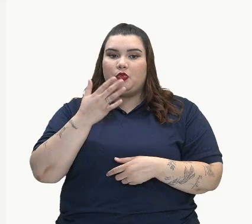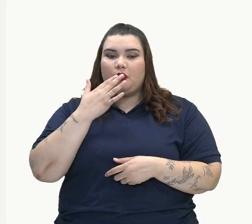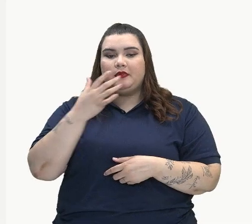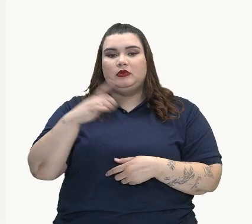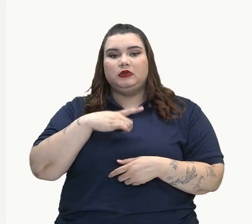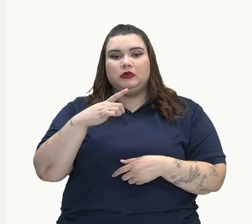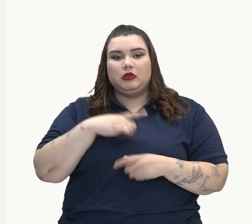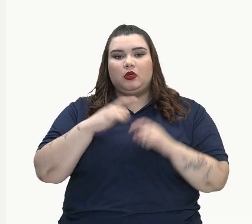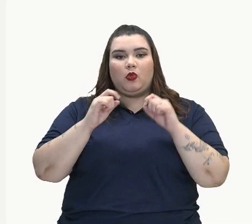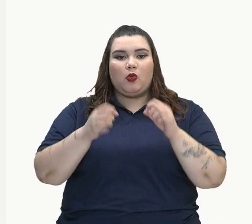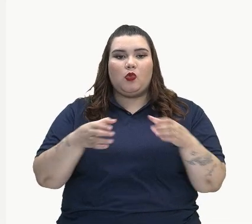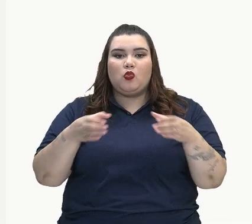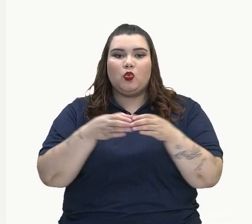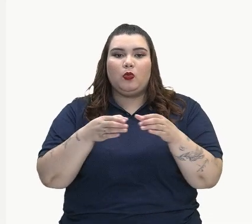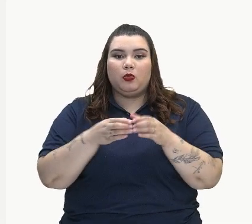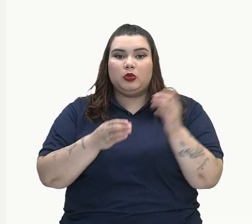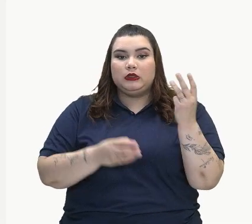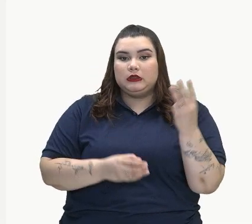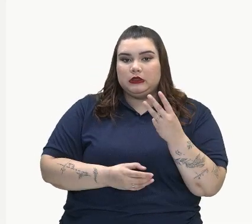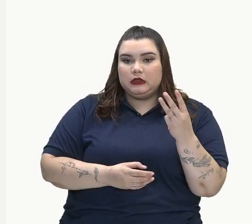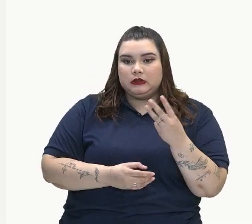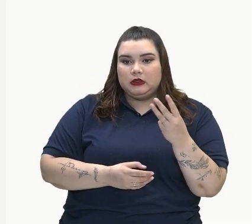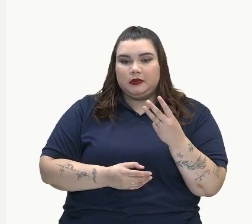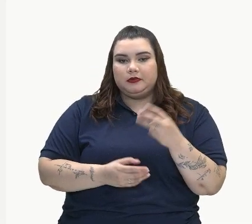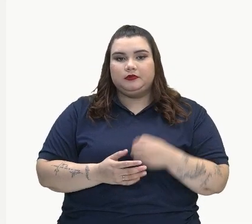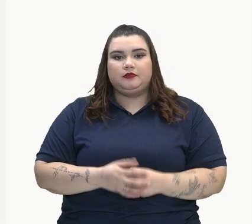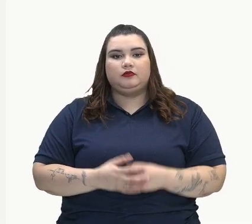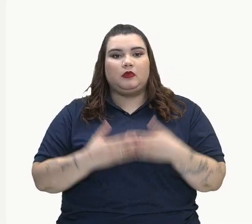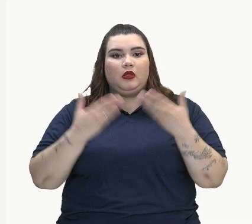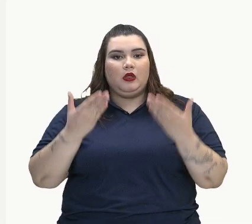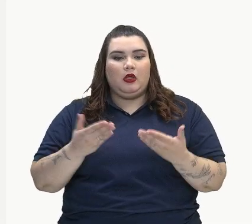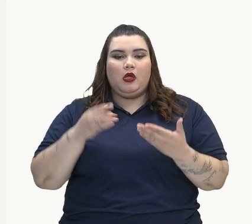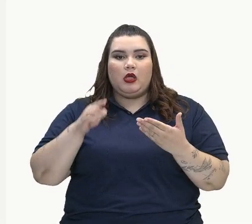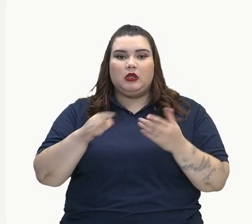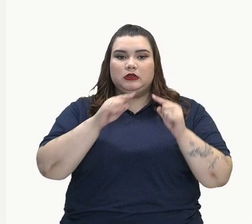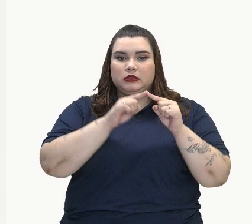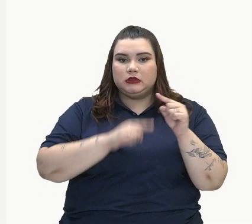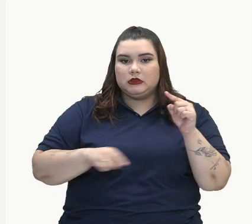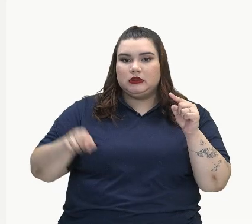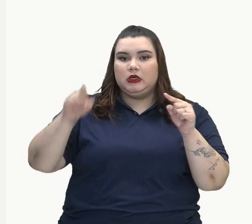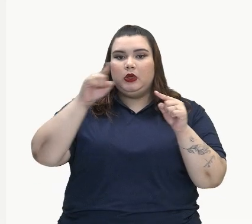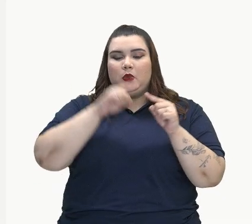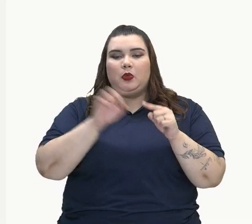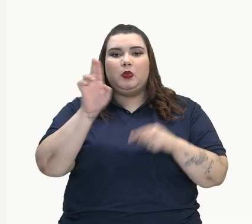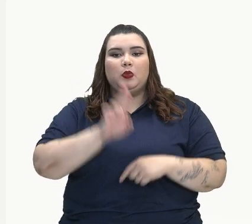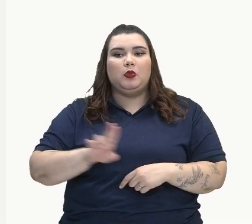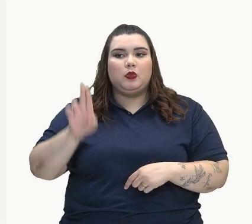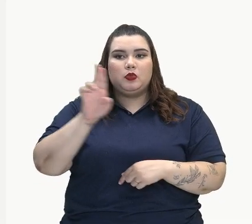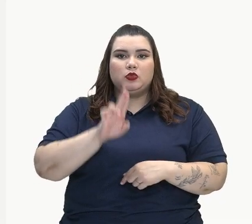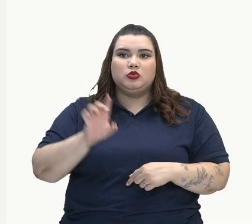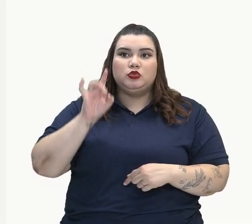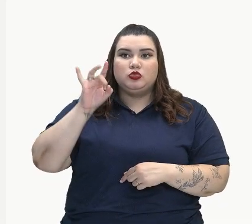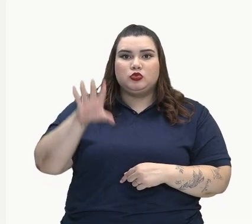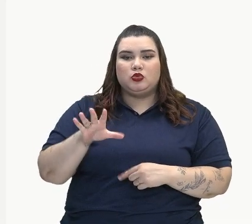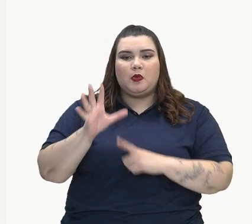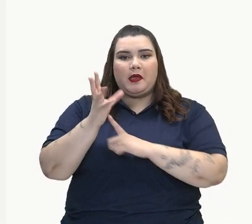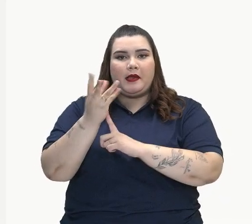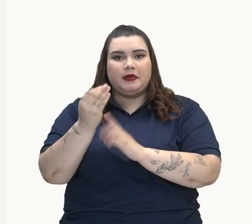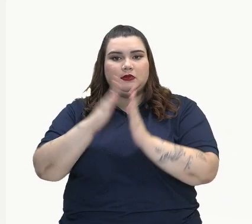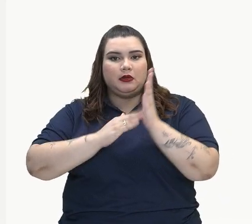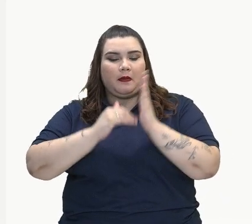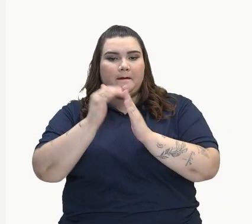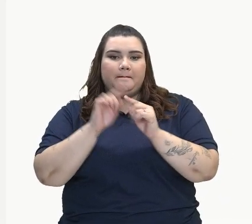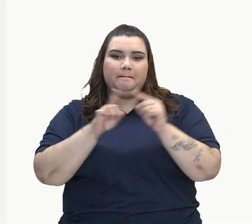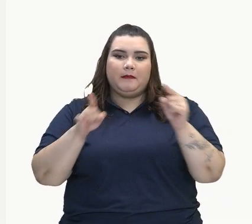ter as cores terciárias. Então, o círculo cromático, às vezes, ele é utilizado não só pelos artistas,